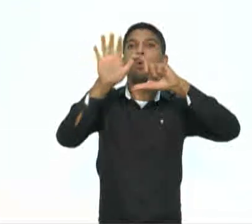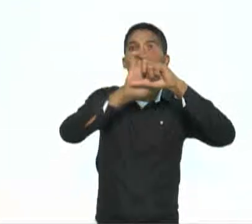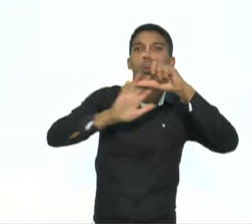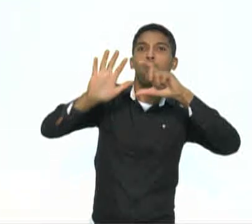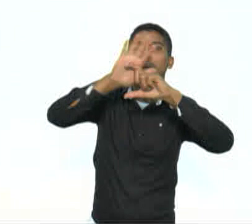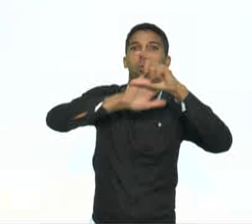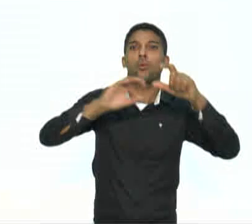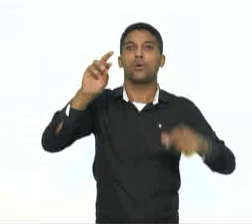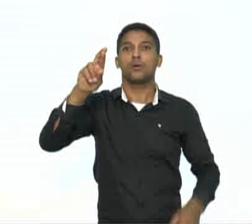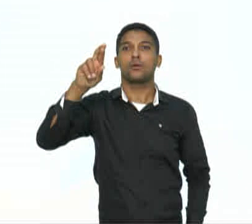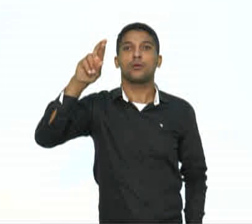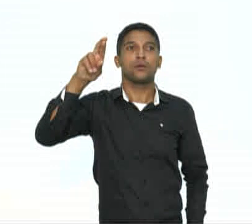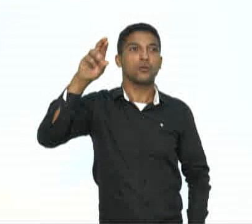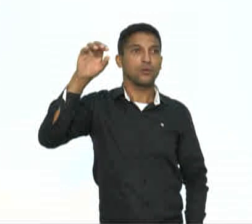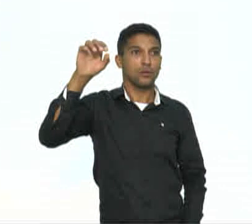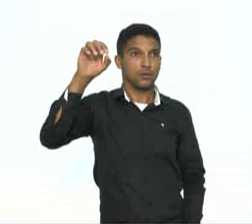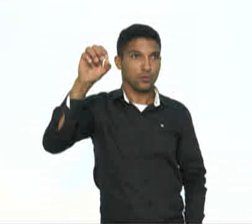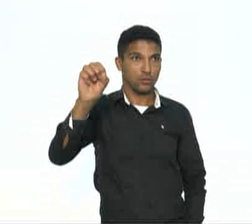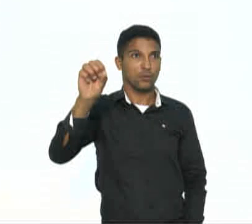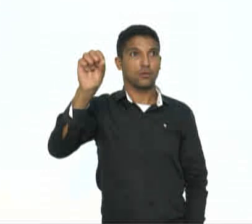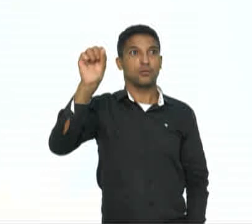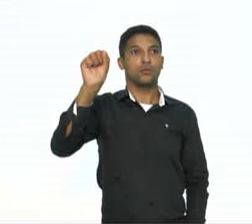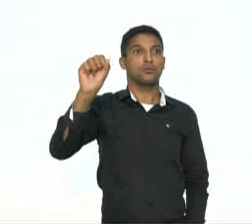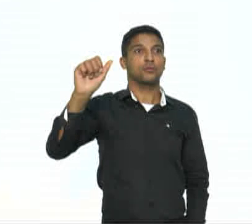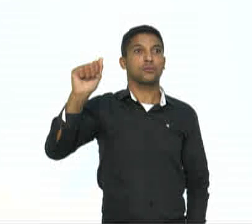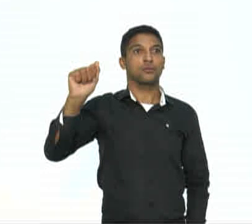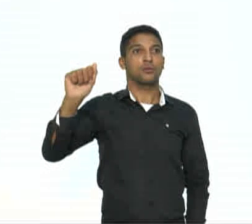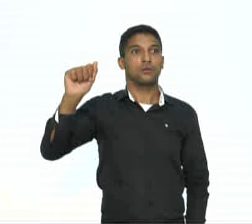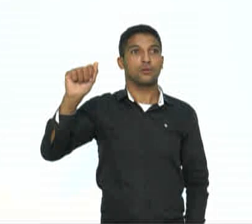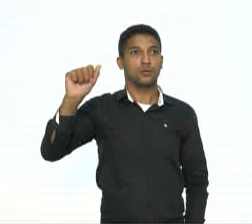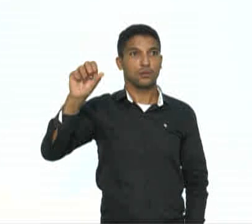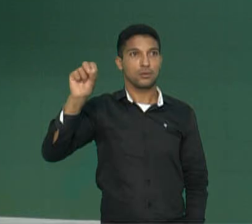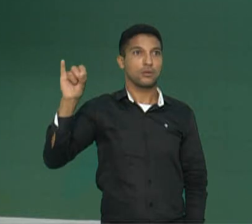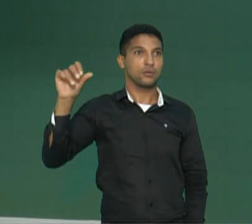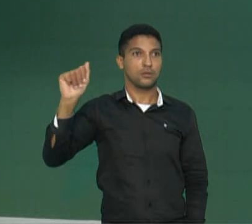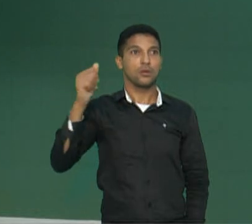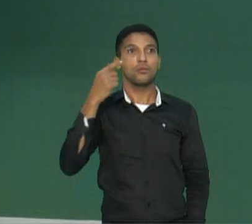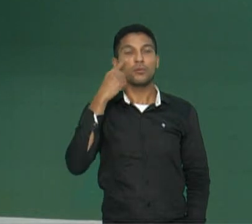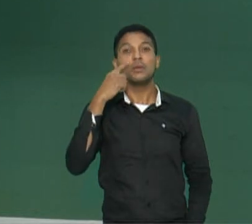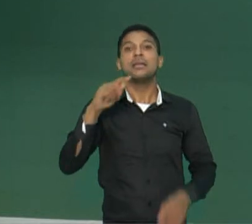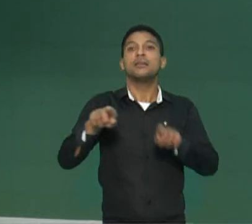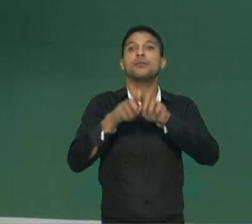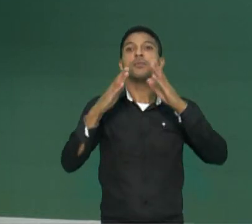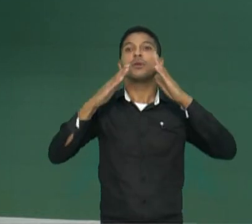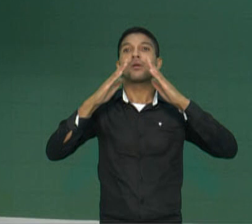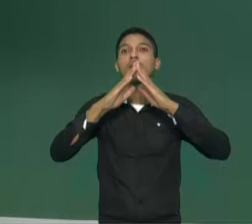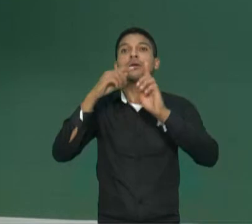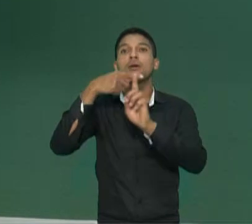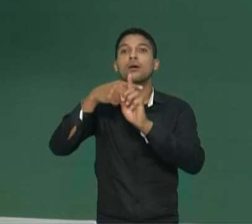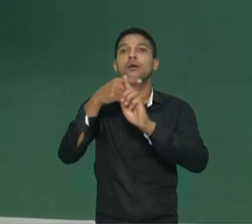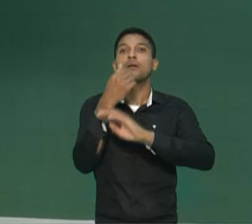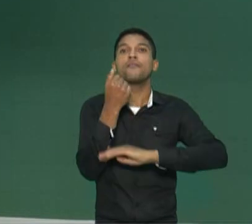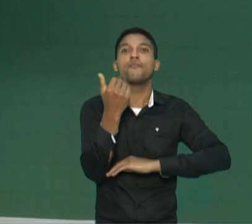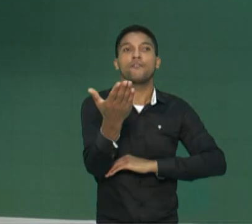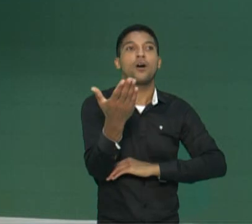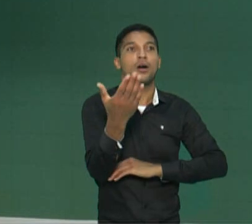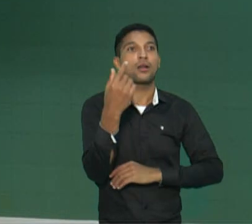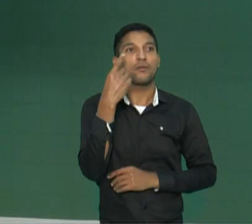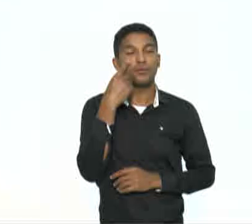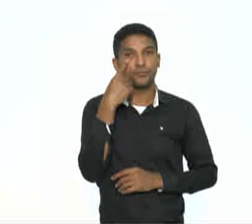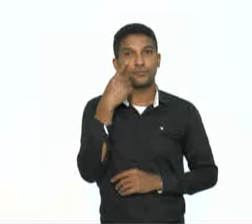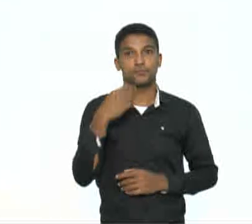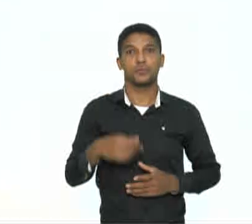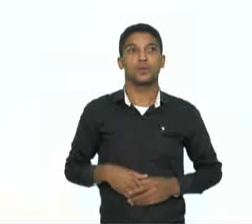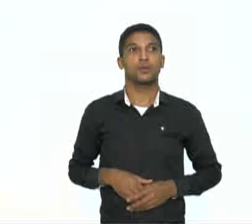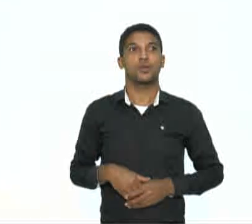Notre Dame. E por fora, né, rico em detalhes, a escultura externa. Tá? De novo aqui, a da Sainte-Chapelle